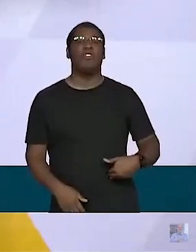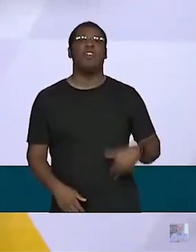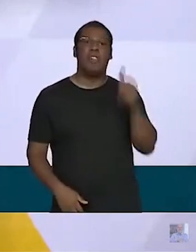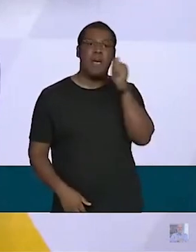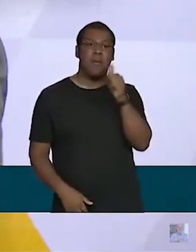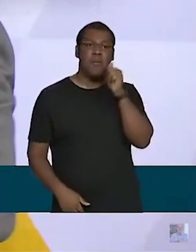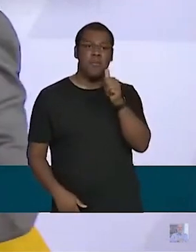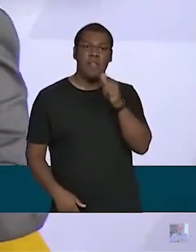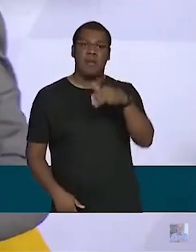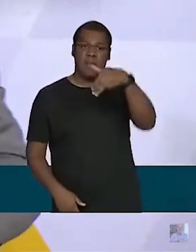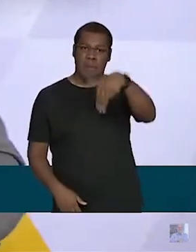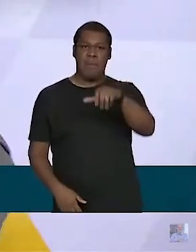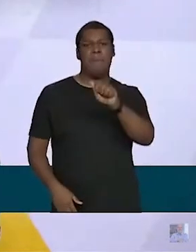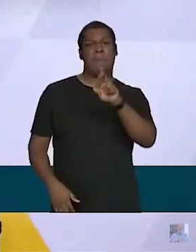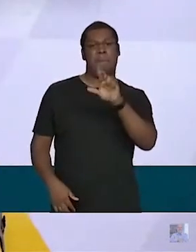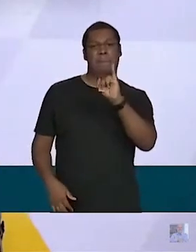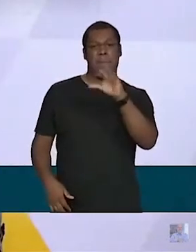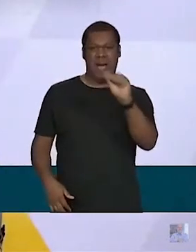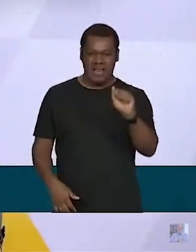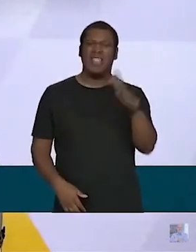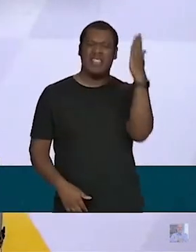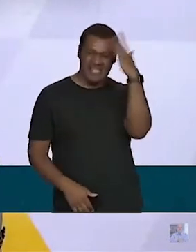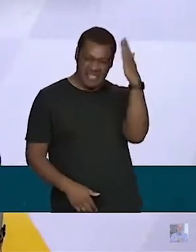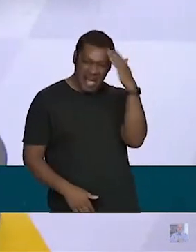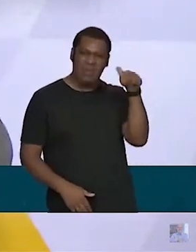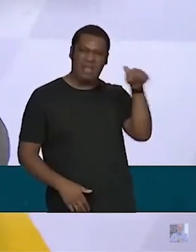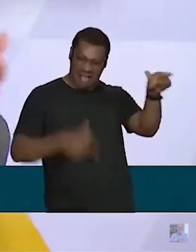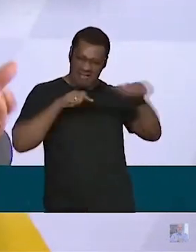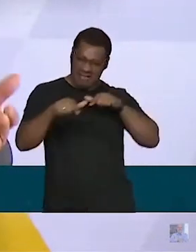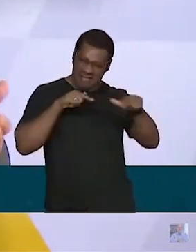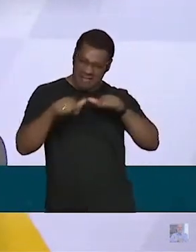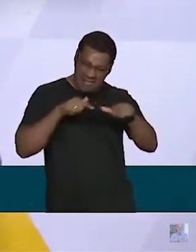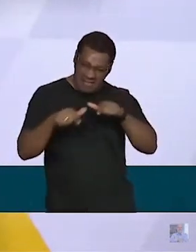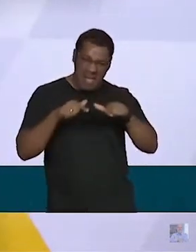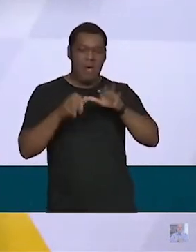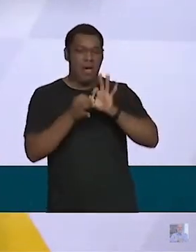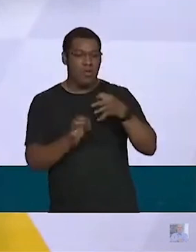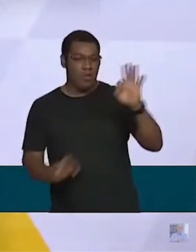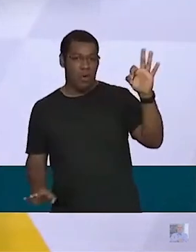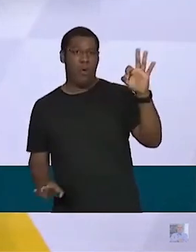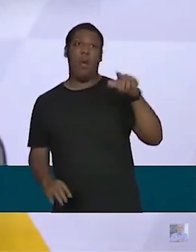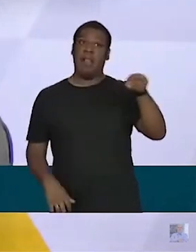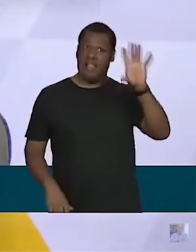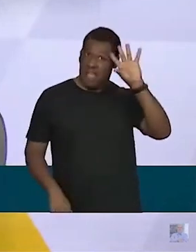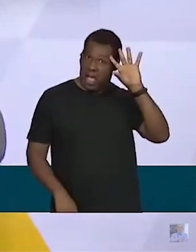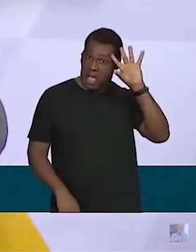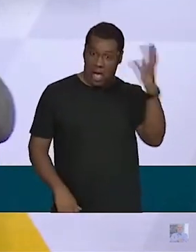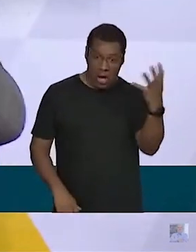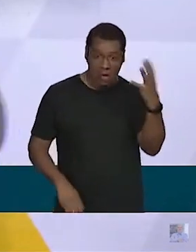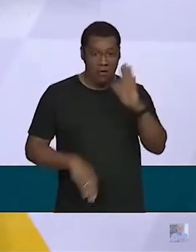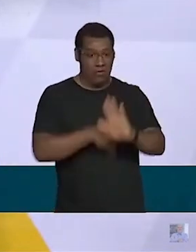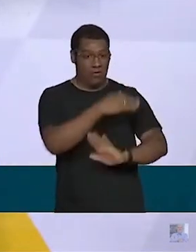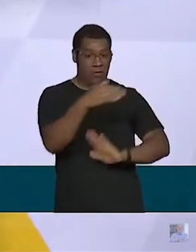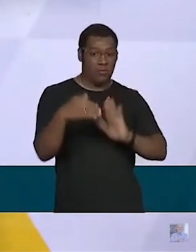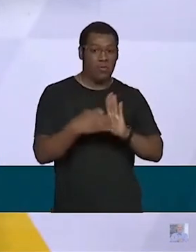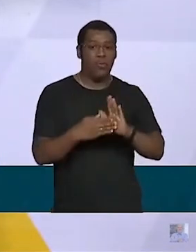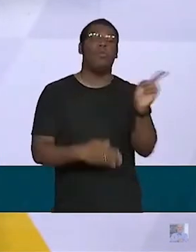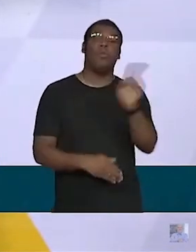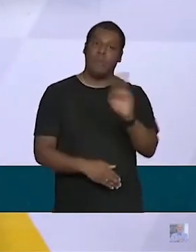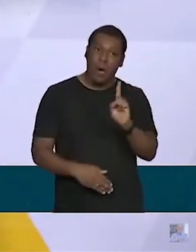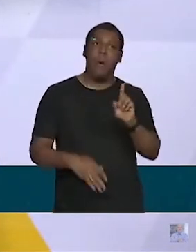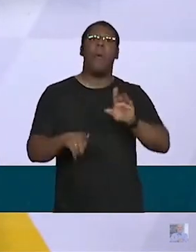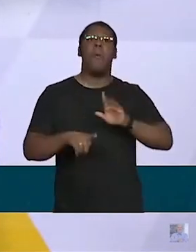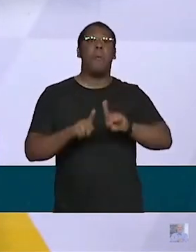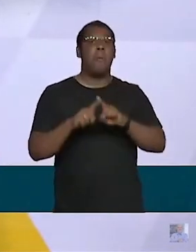Aparecida, que está aí, ela sabe que ela vai ter um trabalho muito grande. Não que ela vai resolver tudo, mas nós queremos dar chance às